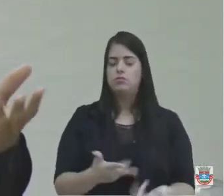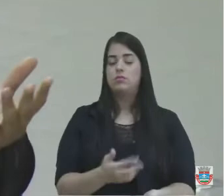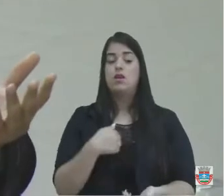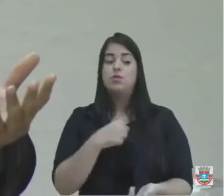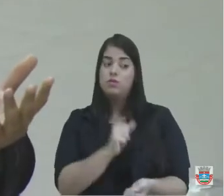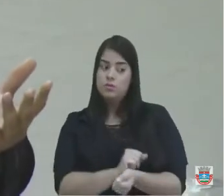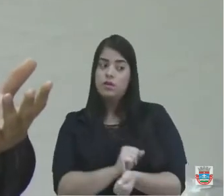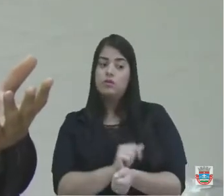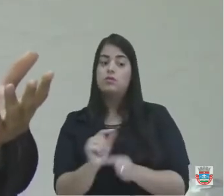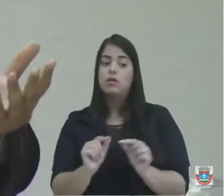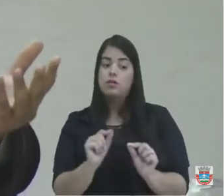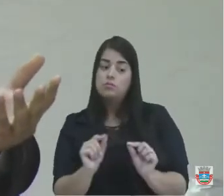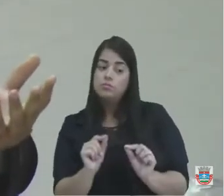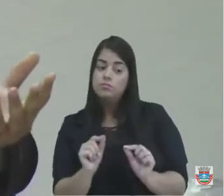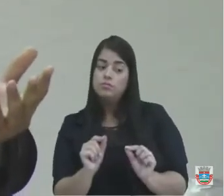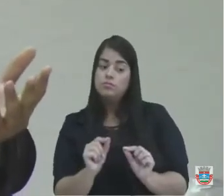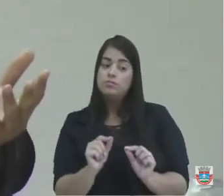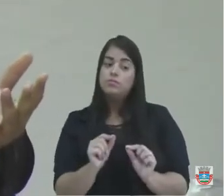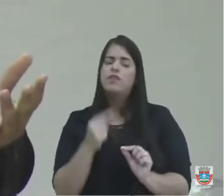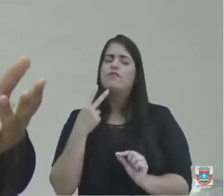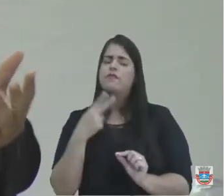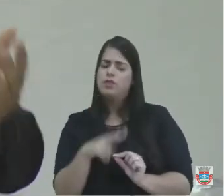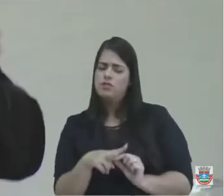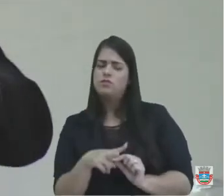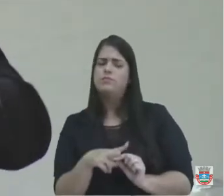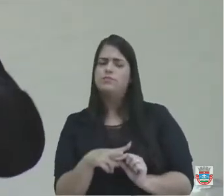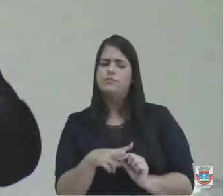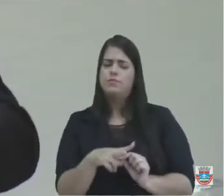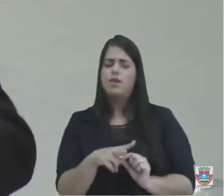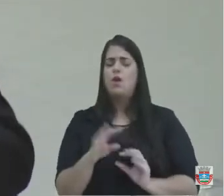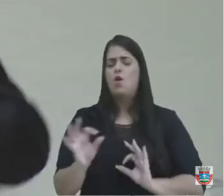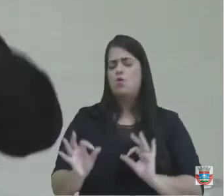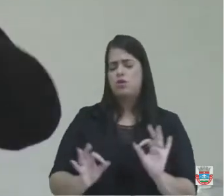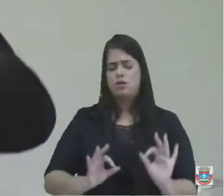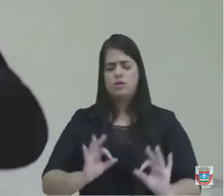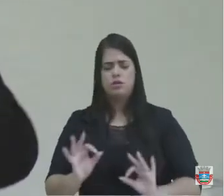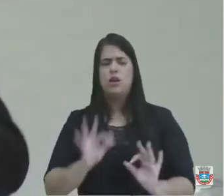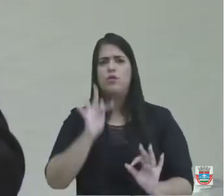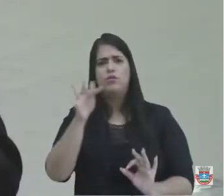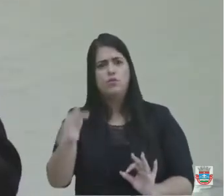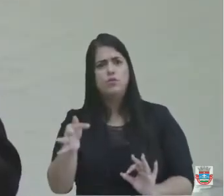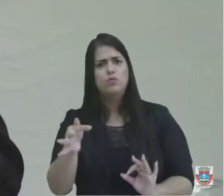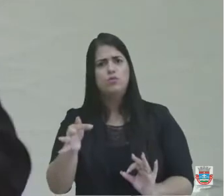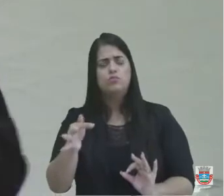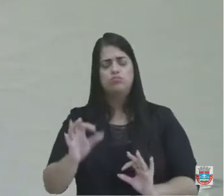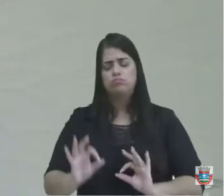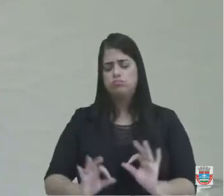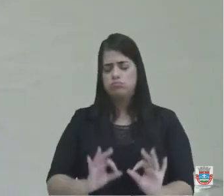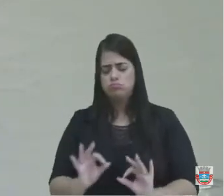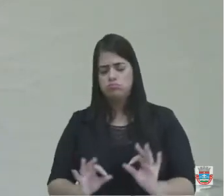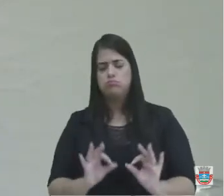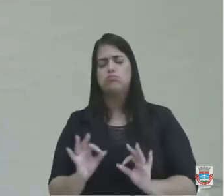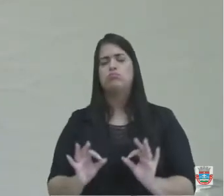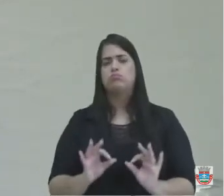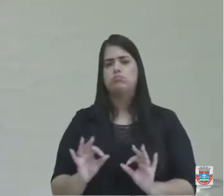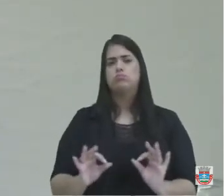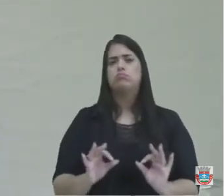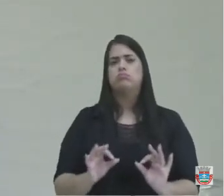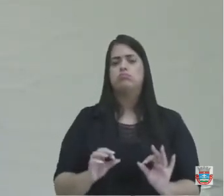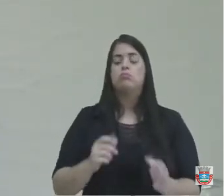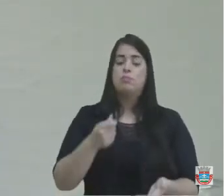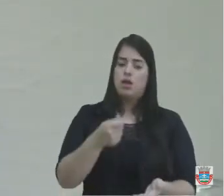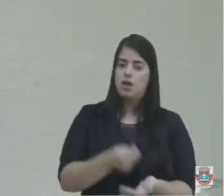espero que Veja essa possibilidade de planejar melhor e se organizar melhor nas contas para